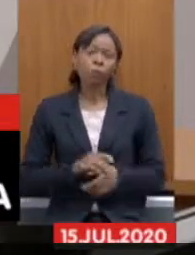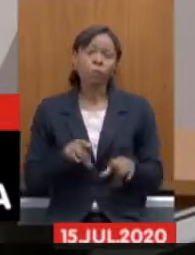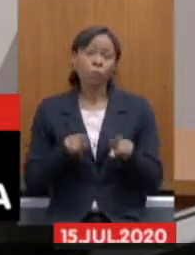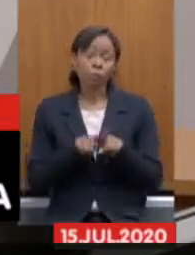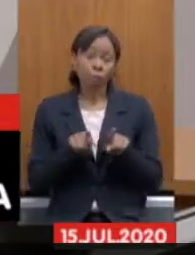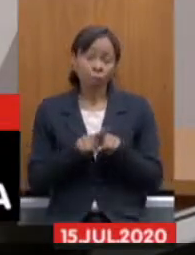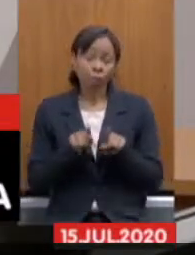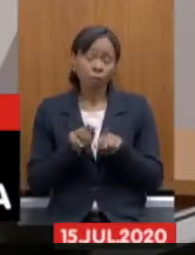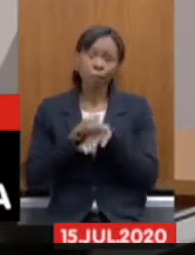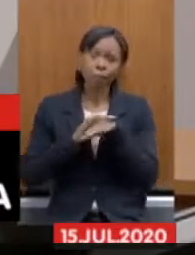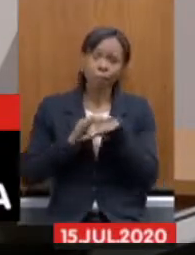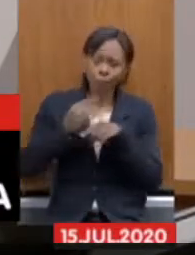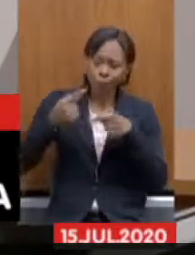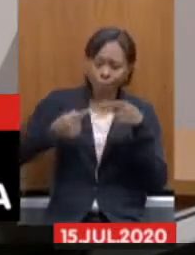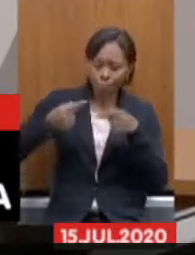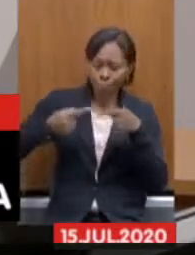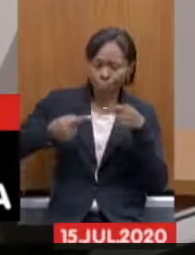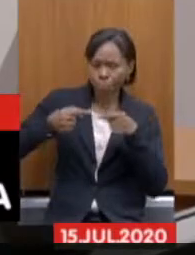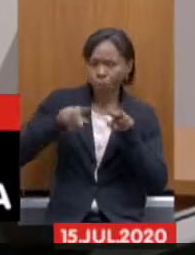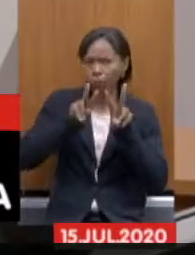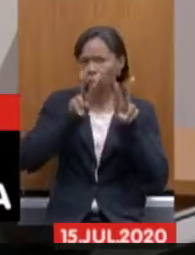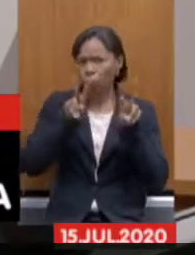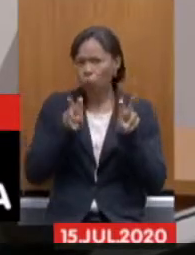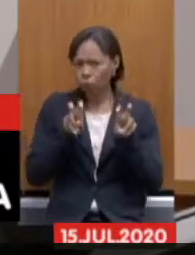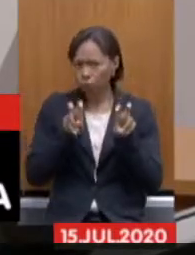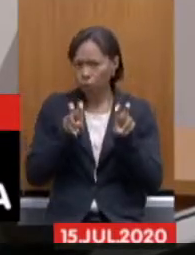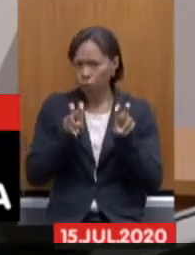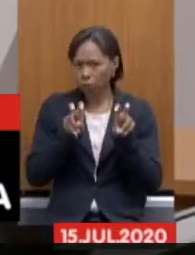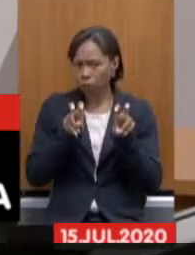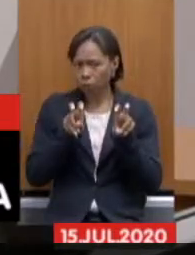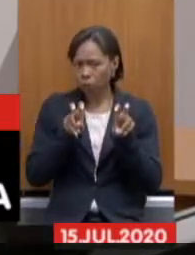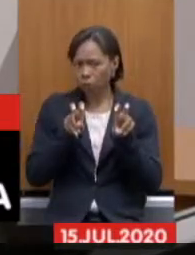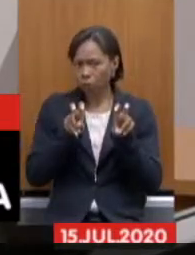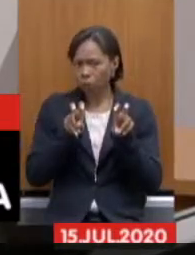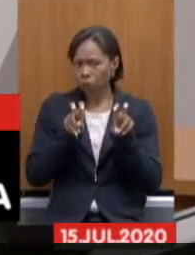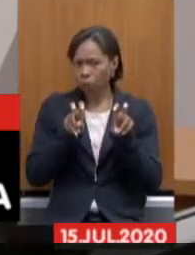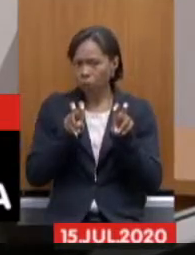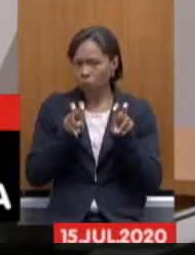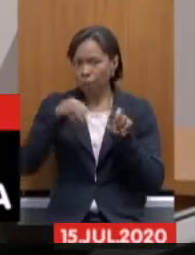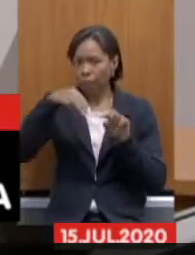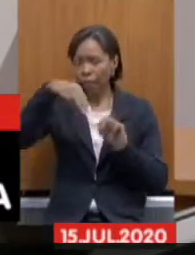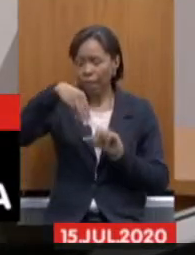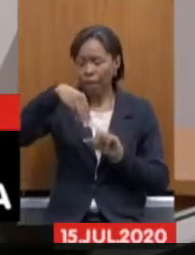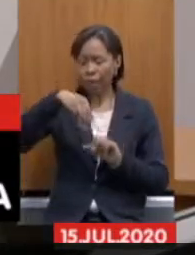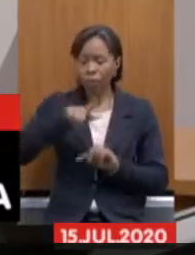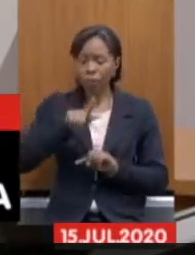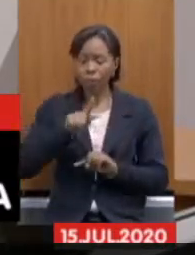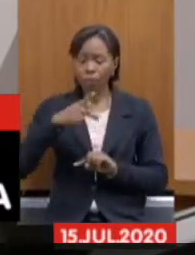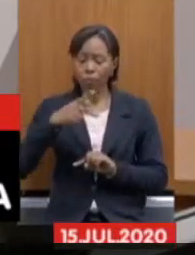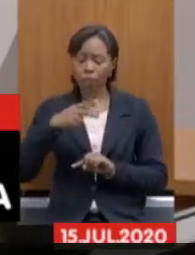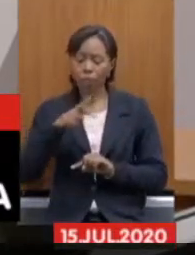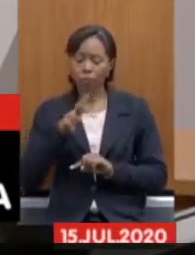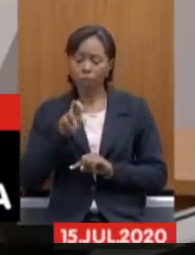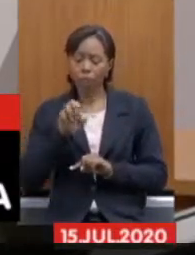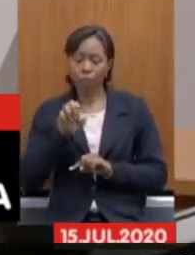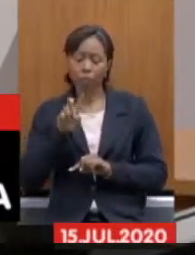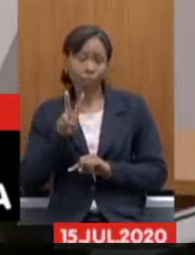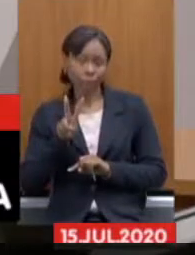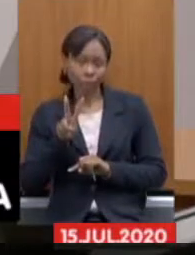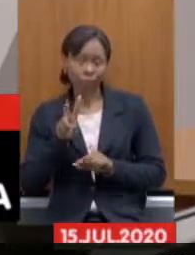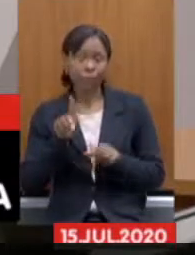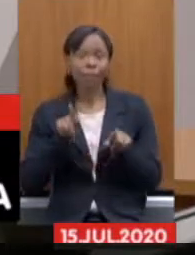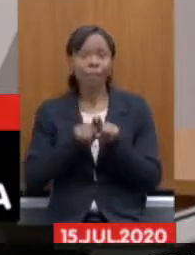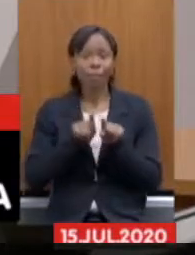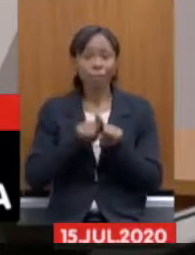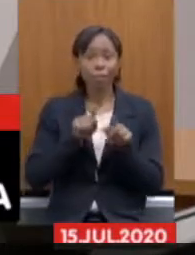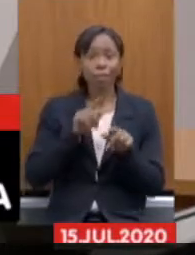aqui nessa discussão da criação do mg prev e da situação do